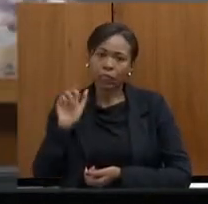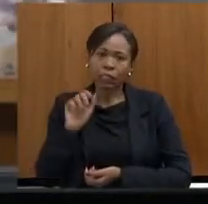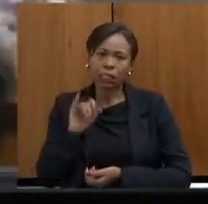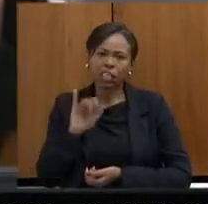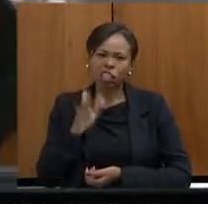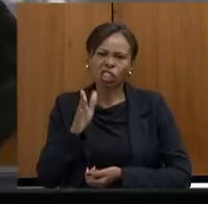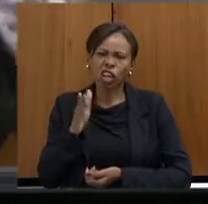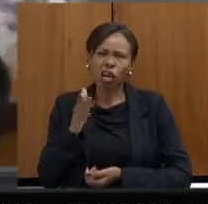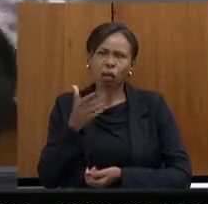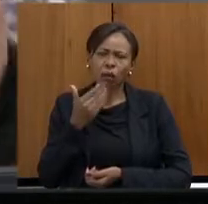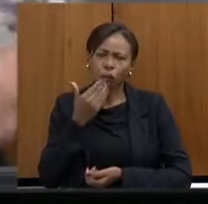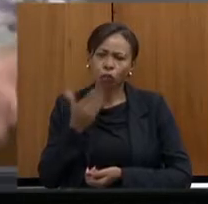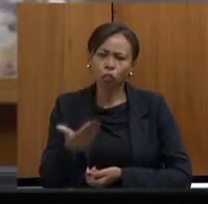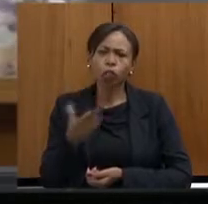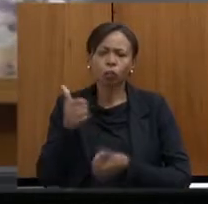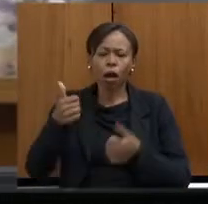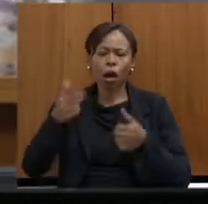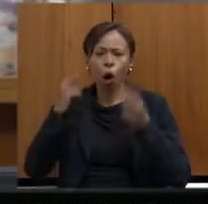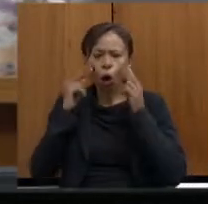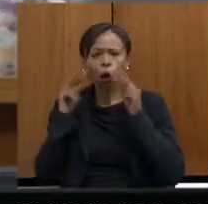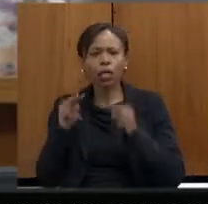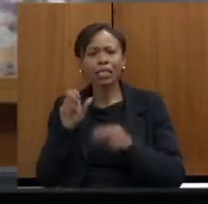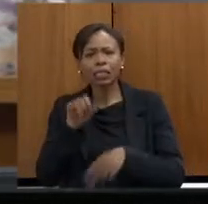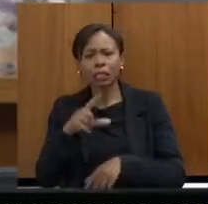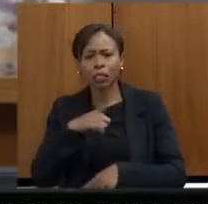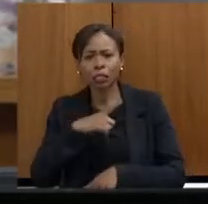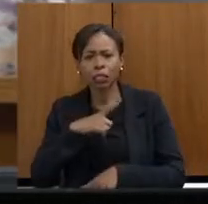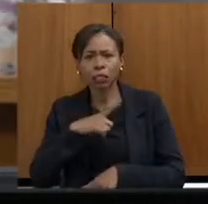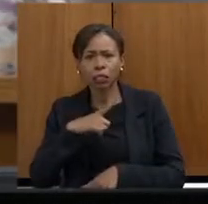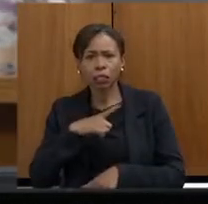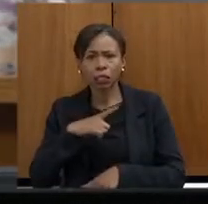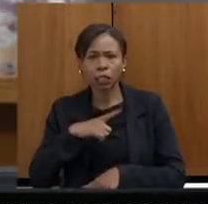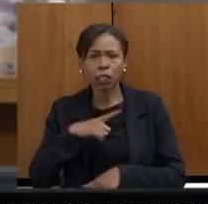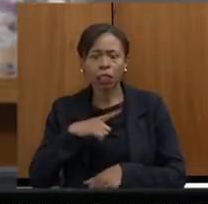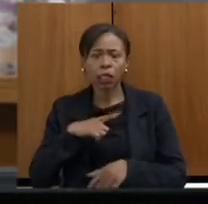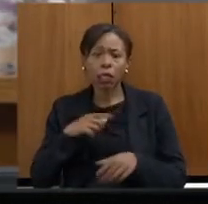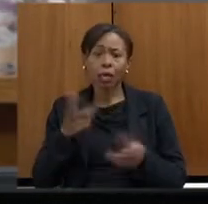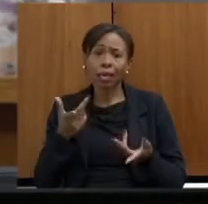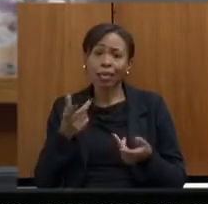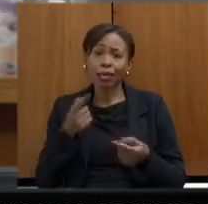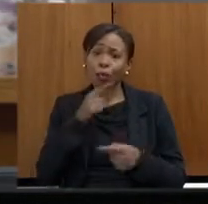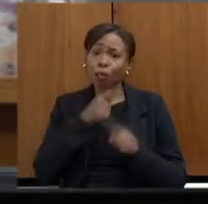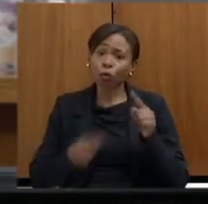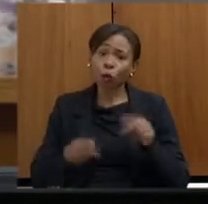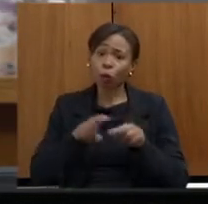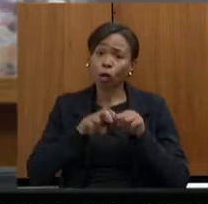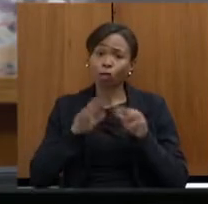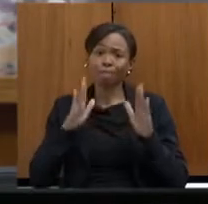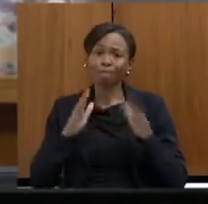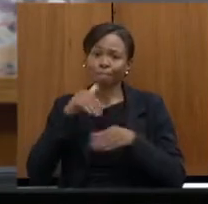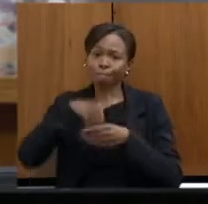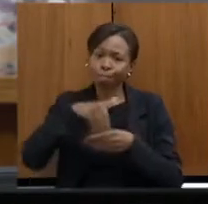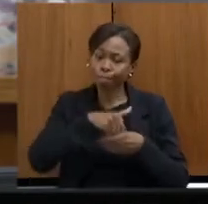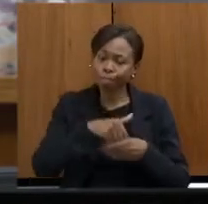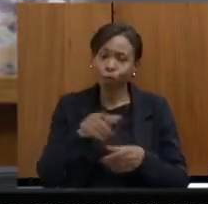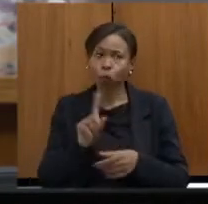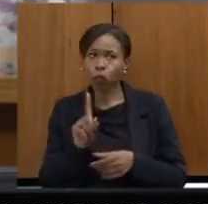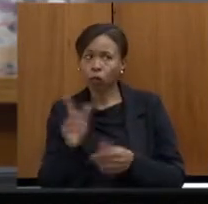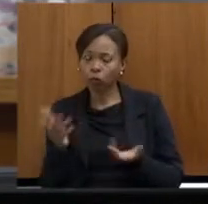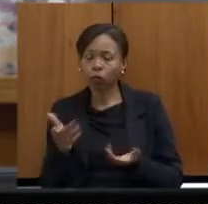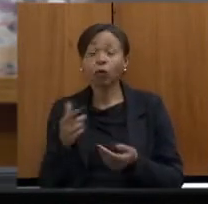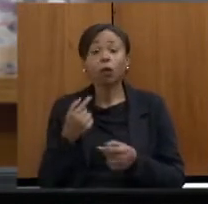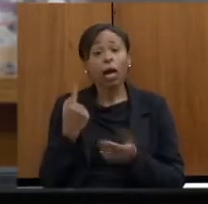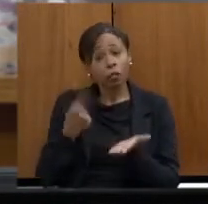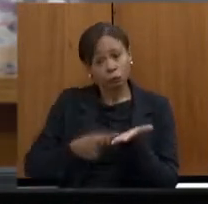mandei verificar depois disso, a questão se tem comprometimento eleitoral ou não, para a gente remarcar isso, porque eu fiz questão